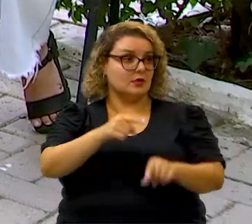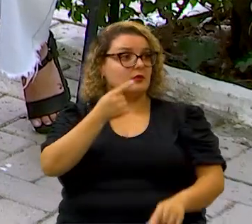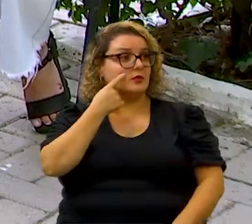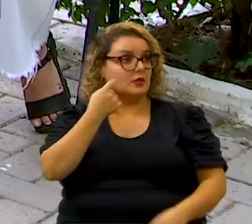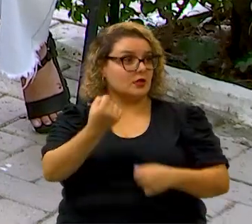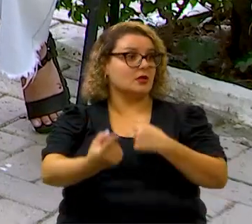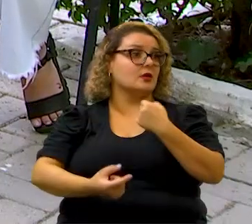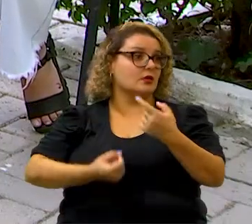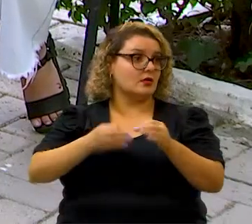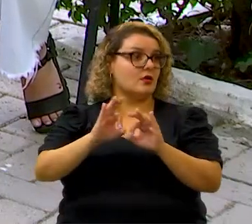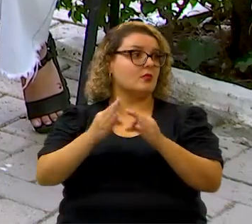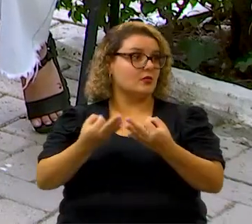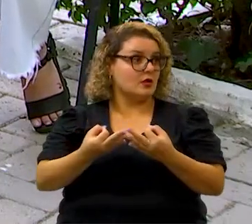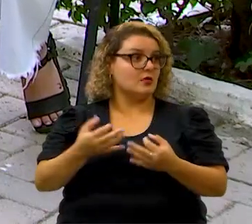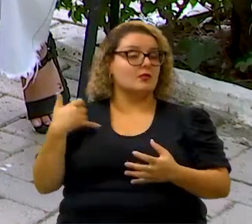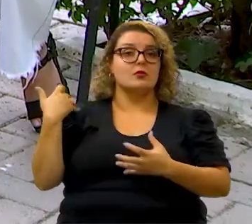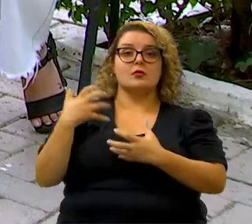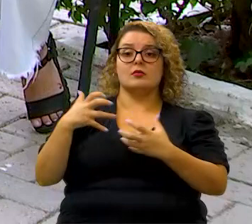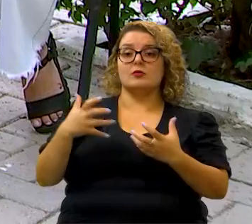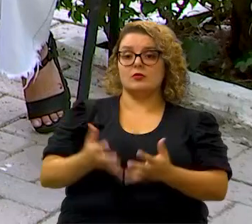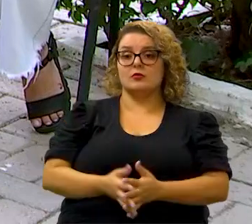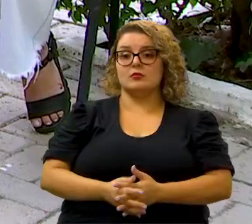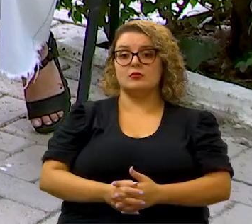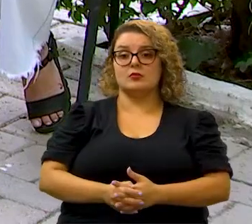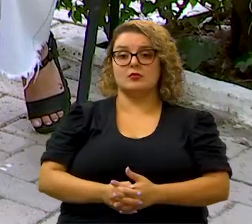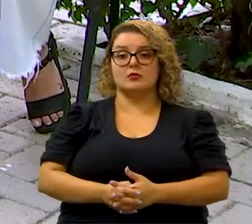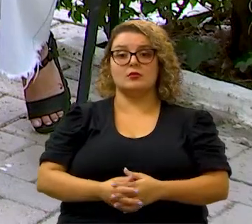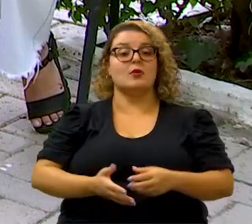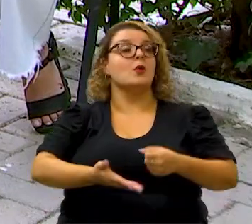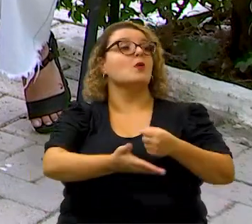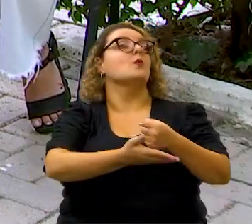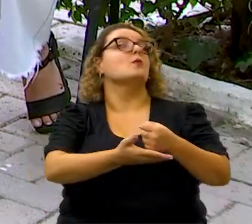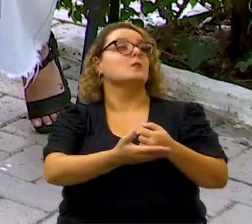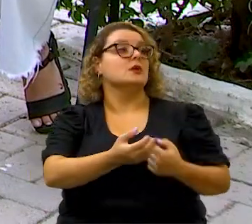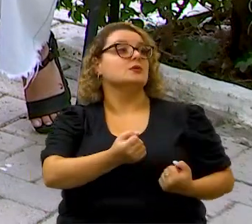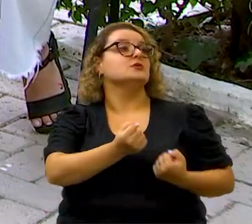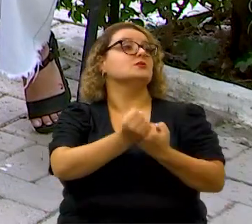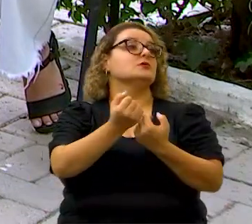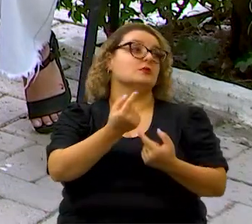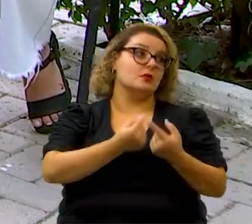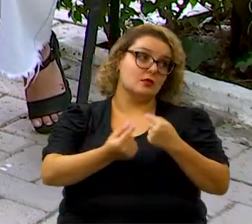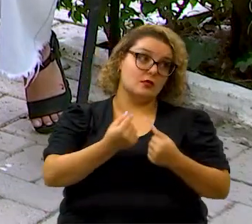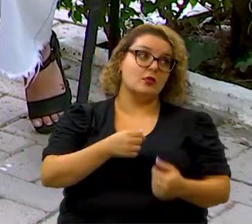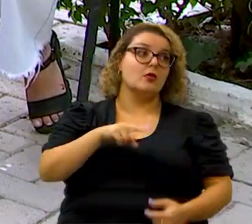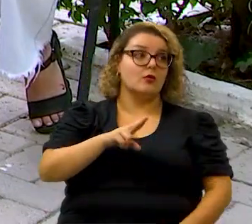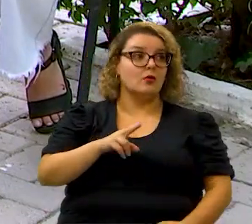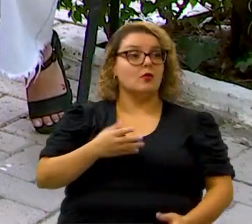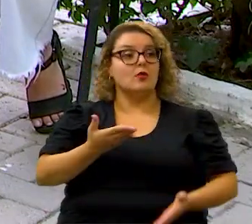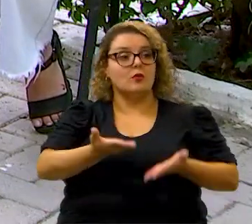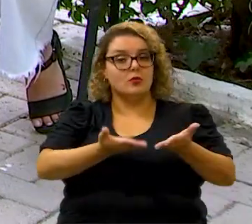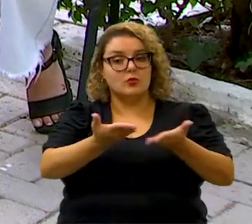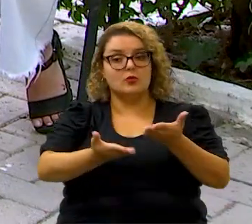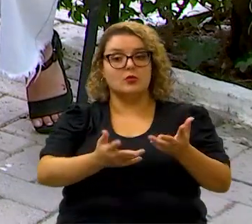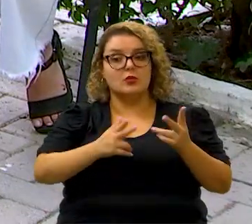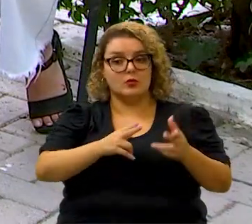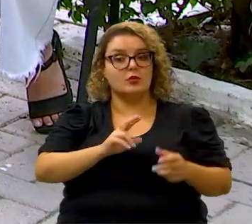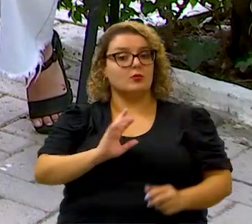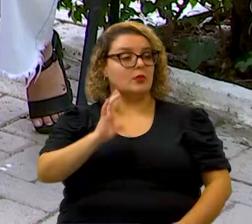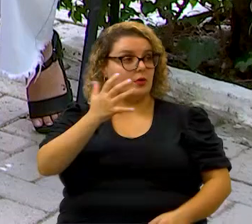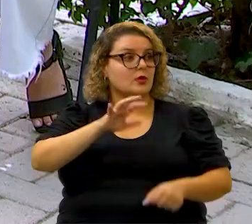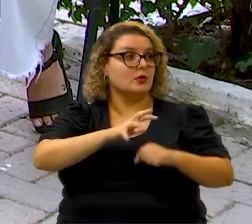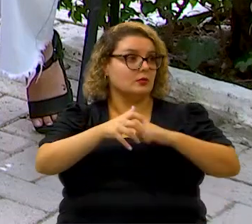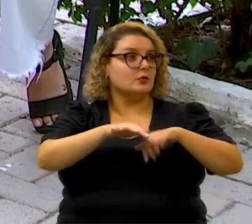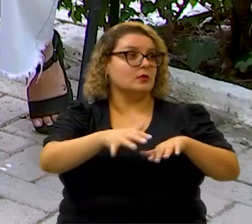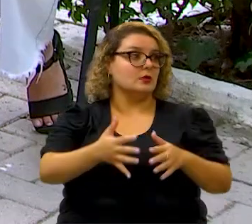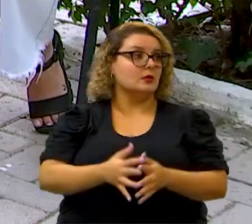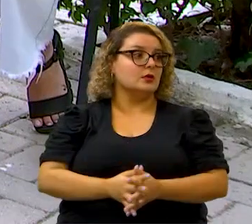outro lado, né, a gente vê que em algumas famílias o idoso é quase o pilar de sustentação, né? Seja financeiramente, que nem